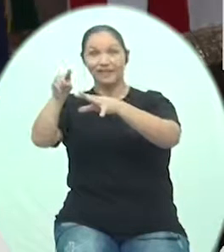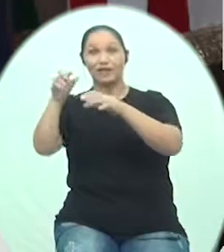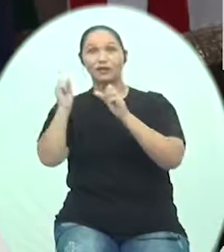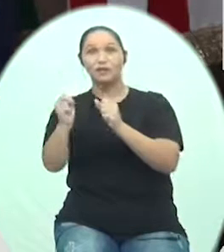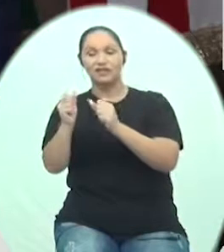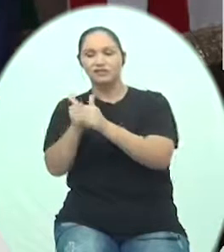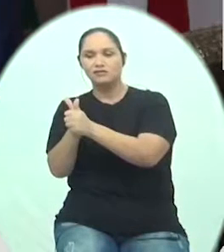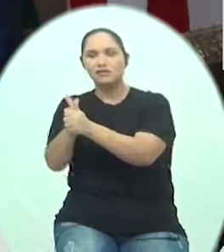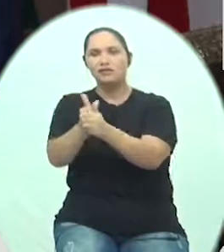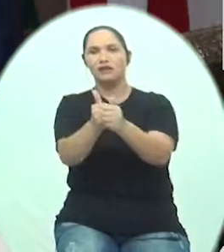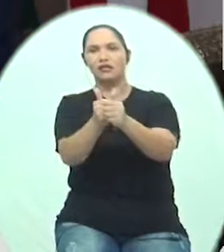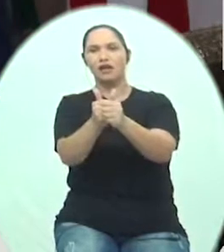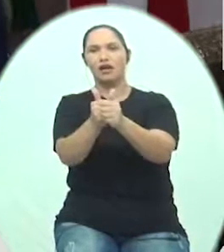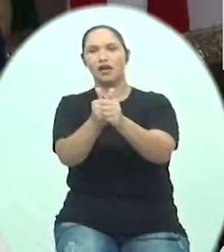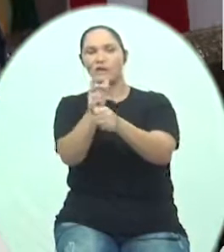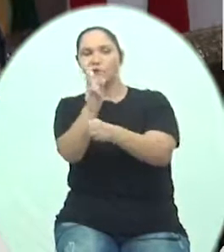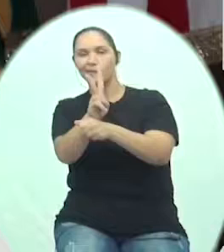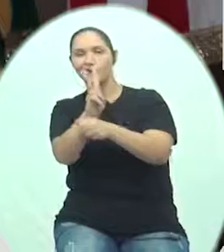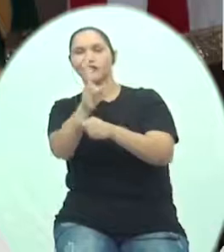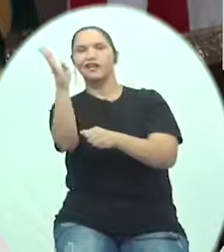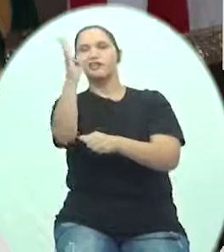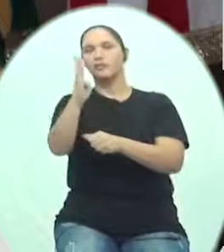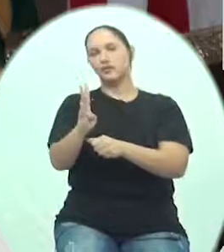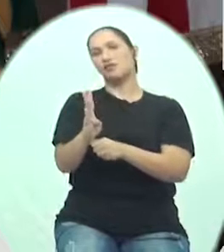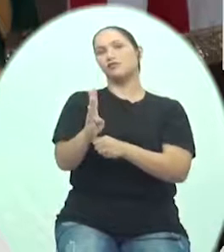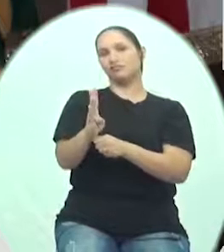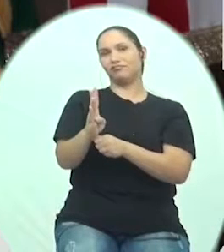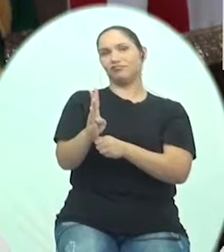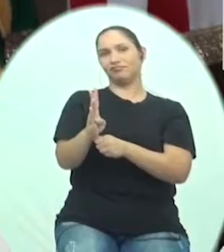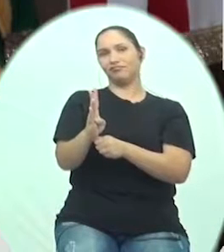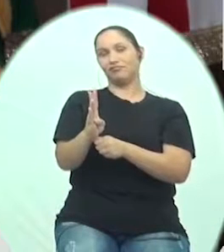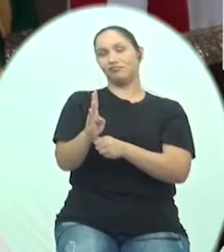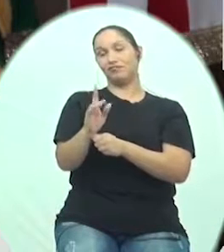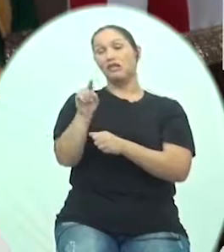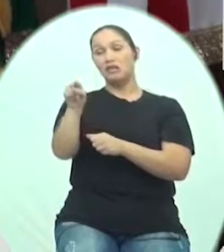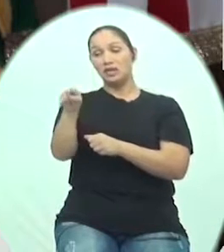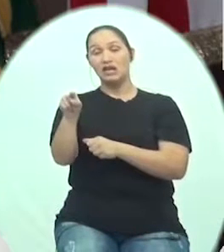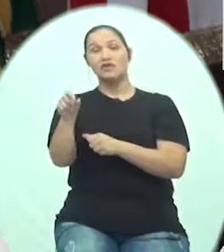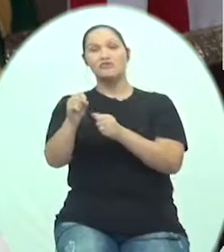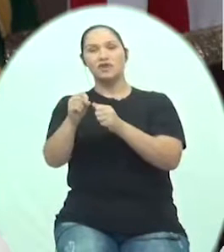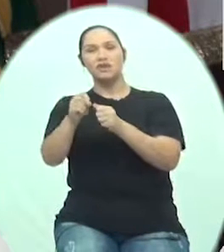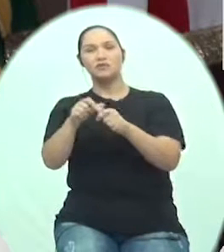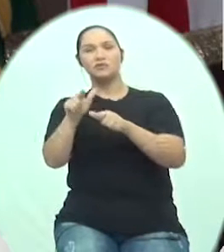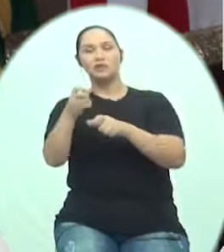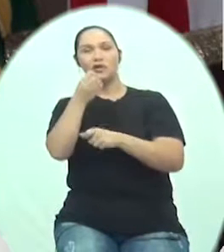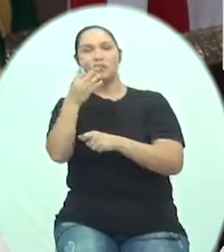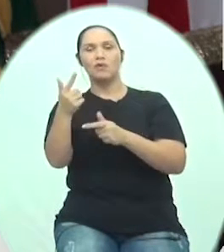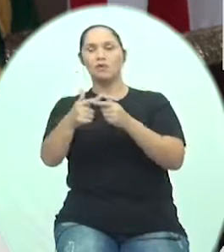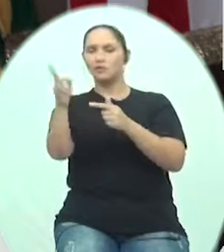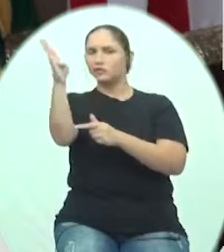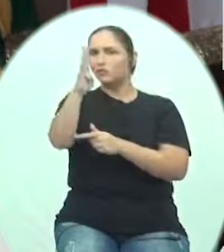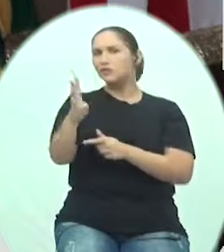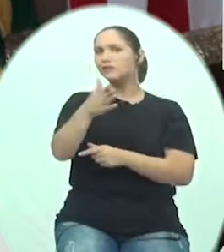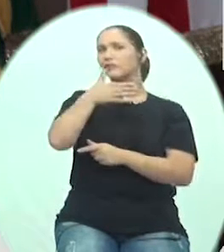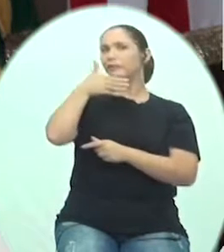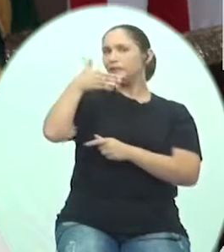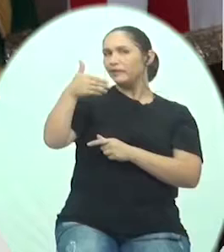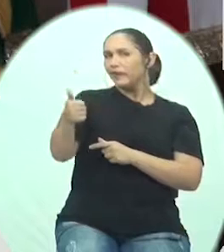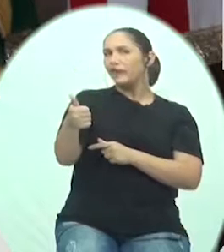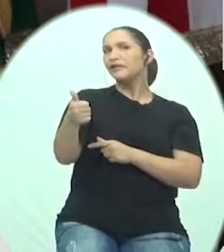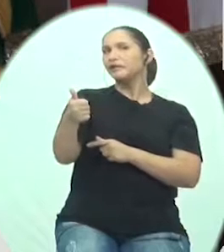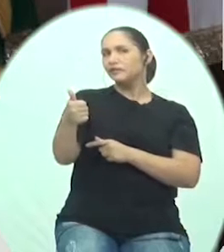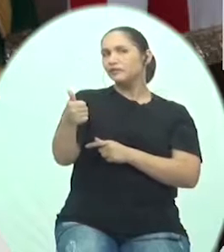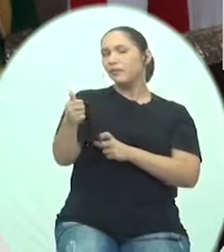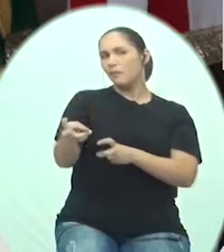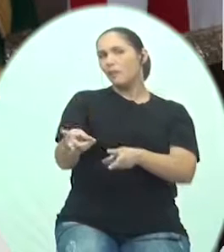conduzido né Graças a Deus o Brasil e está melhorando está vivendo um novo ciclo